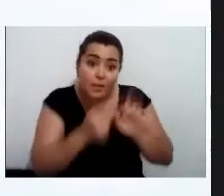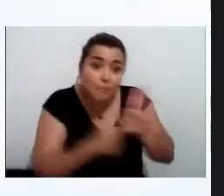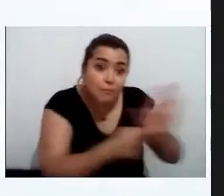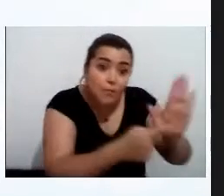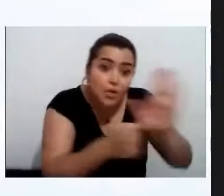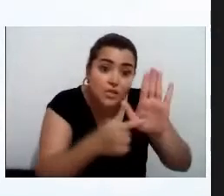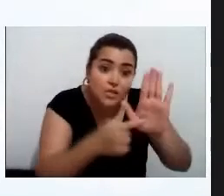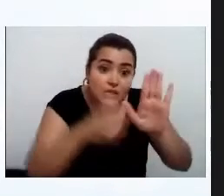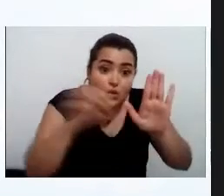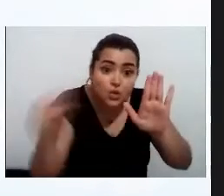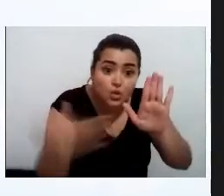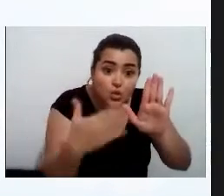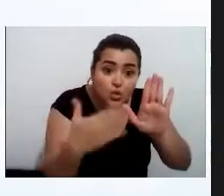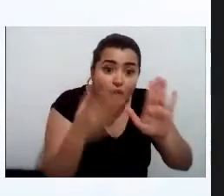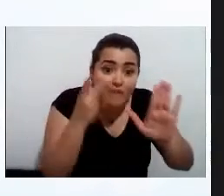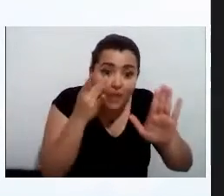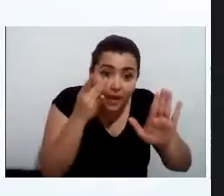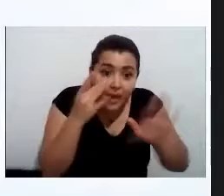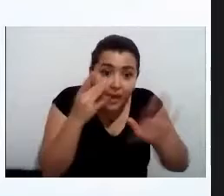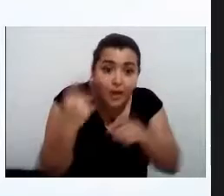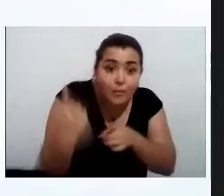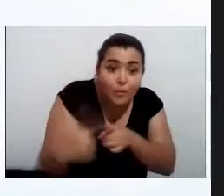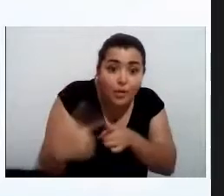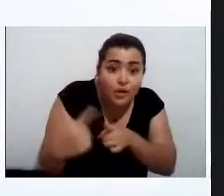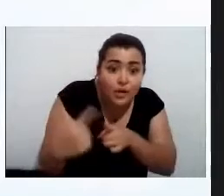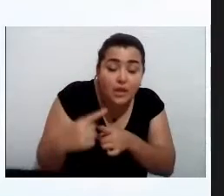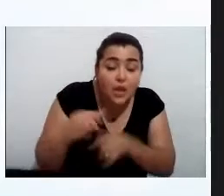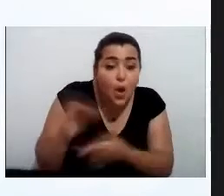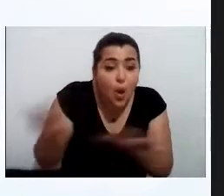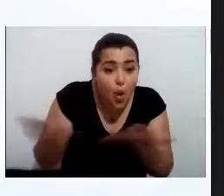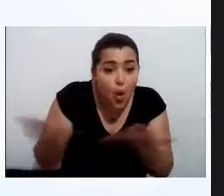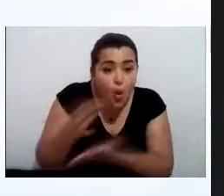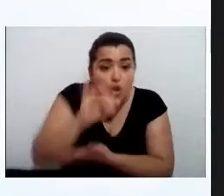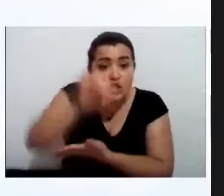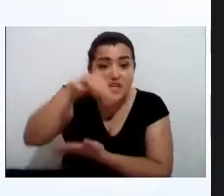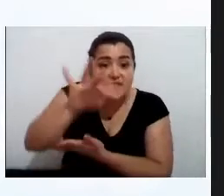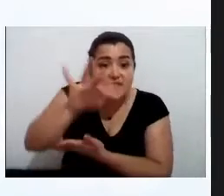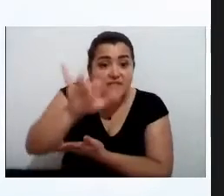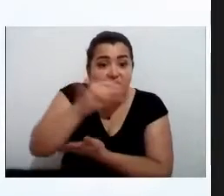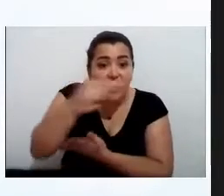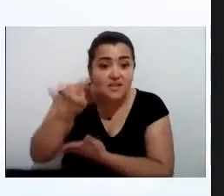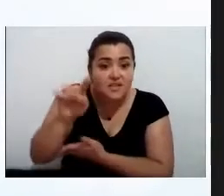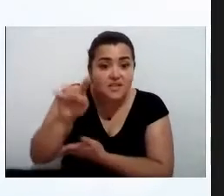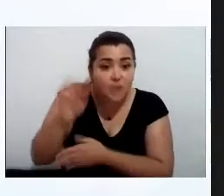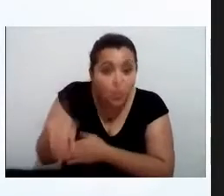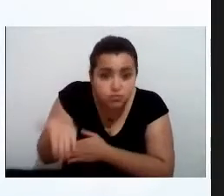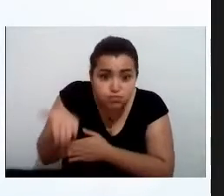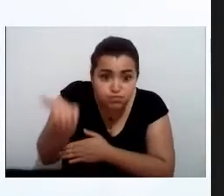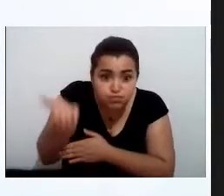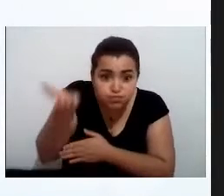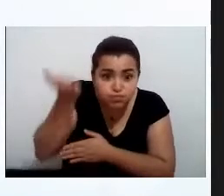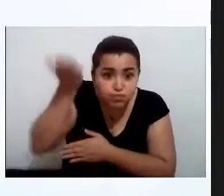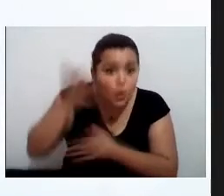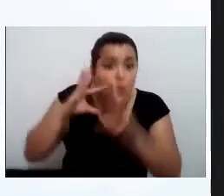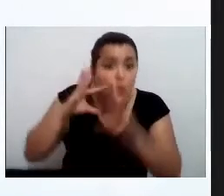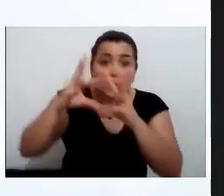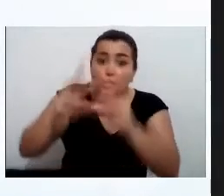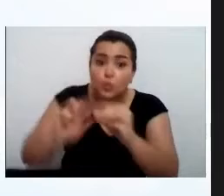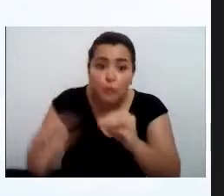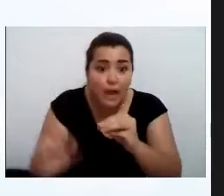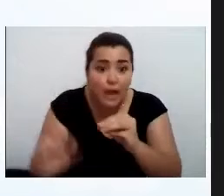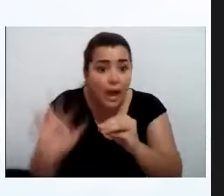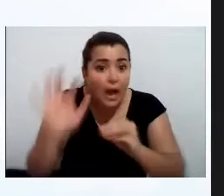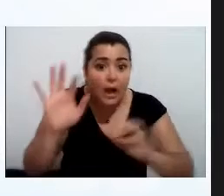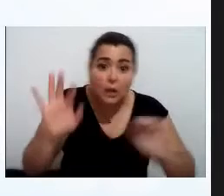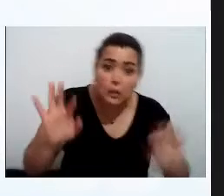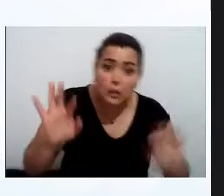Inflação alta, crise pandêmica, desemprego e tal. Não pode ser do jeito que o mercado quer. Tem que ter uma mediação, tem que ser uma coisa